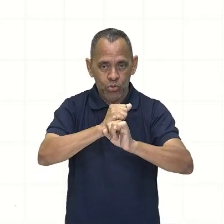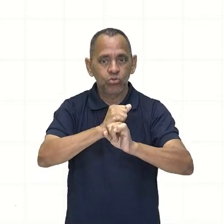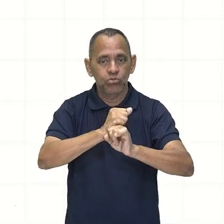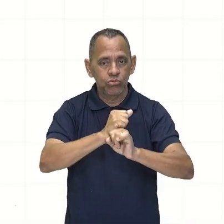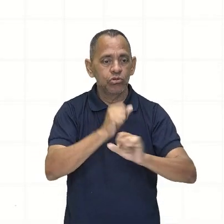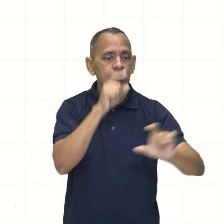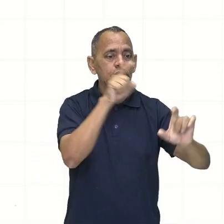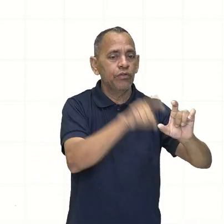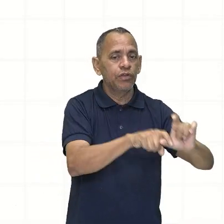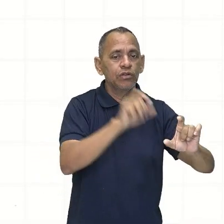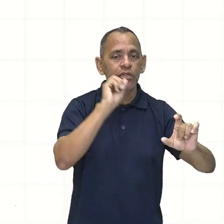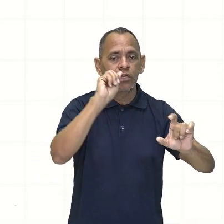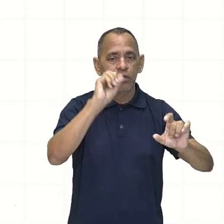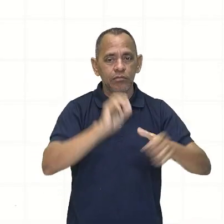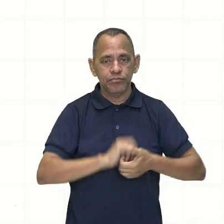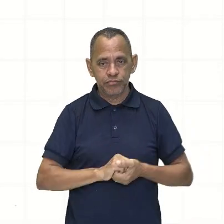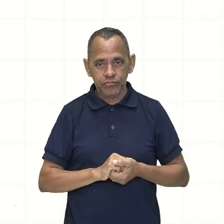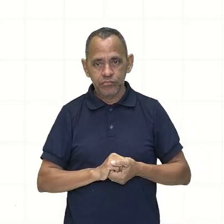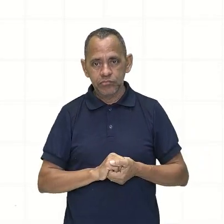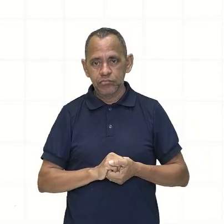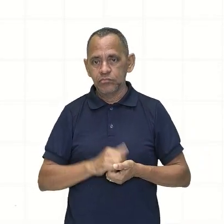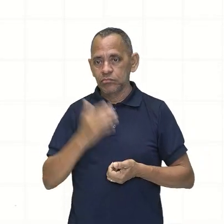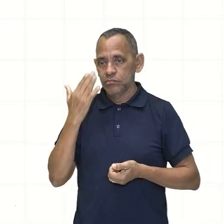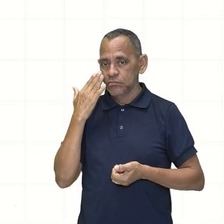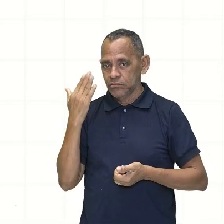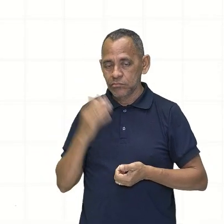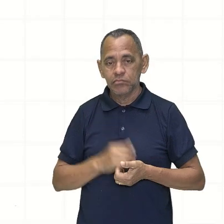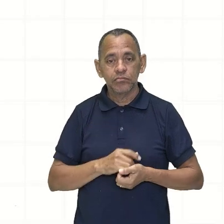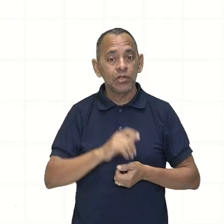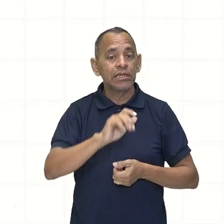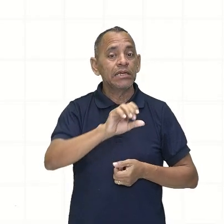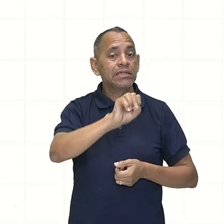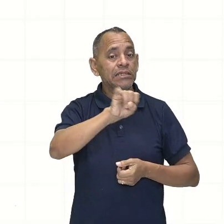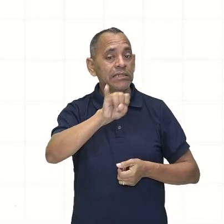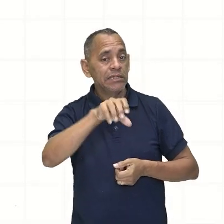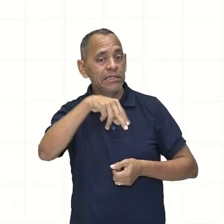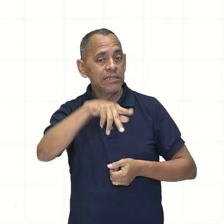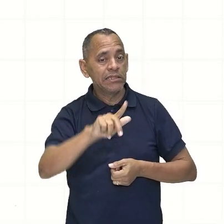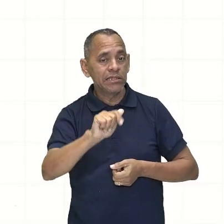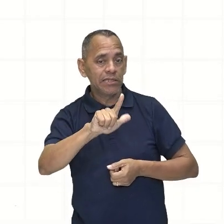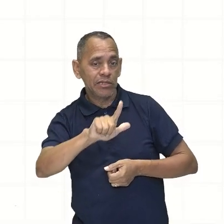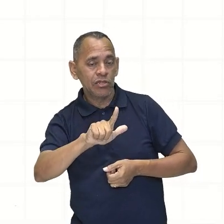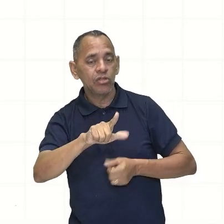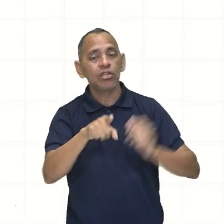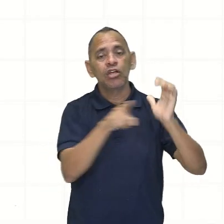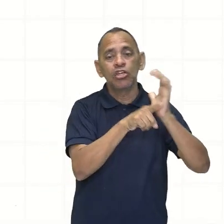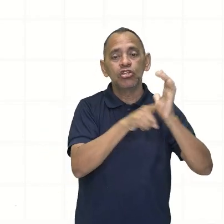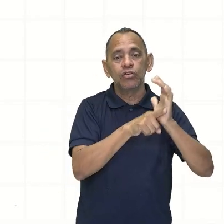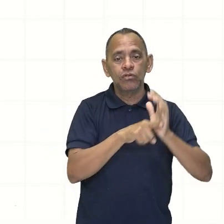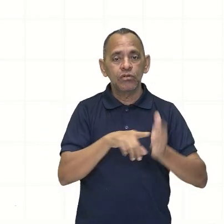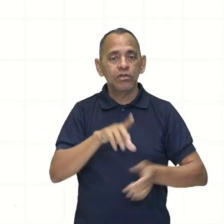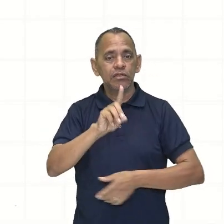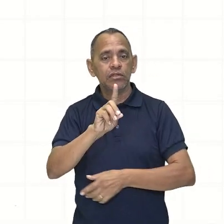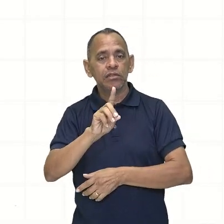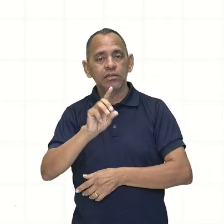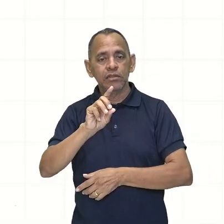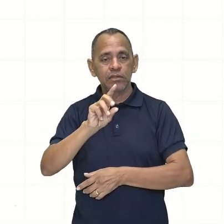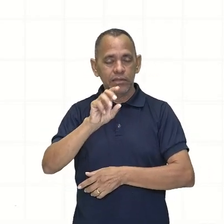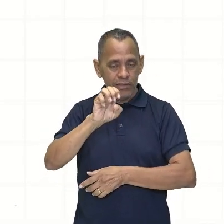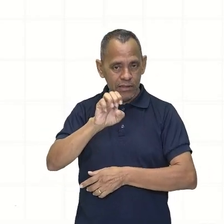devendo. Então, sempre que você vê o sinal de negativo, considere devendo. Então, eu estou devendo ao